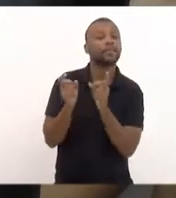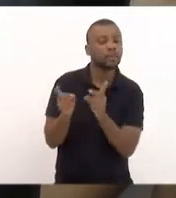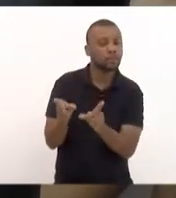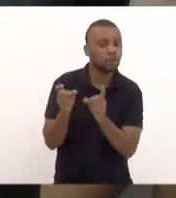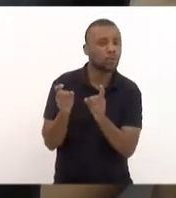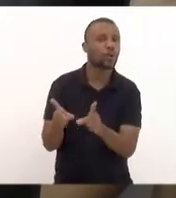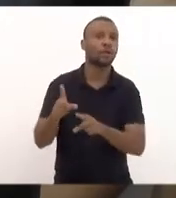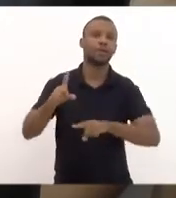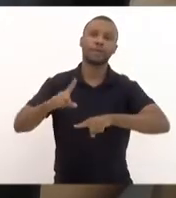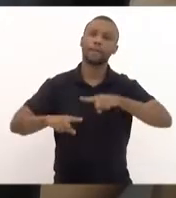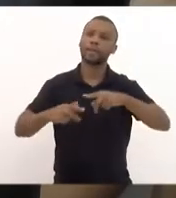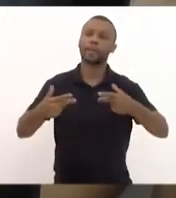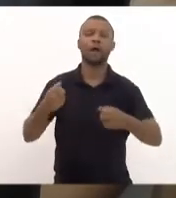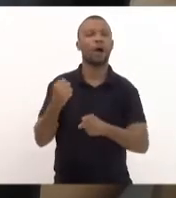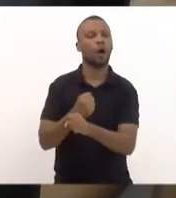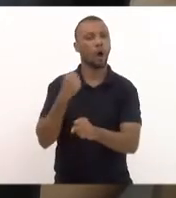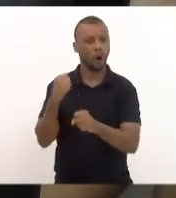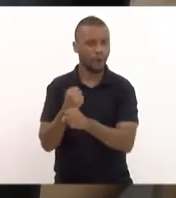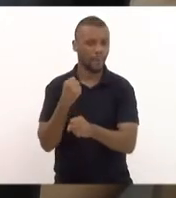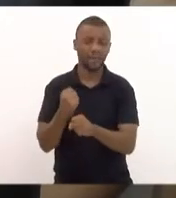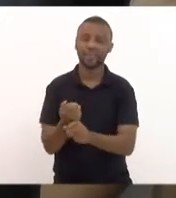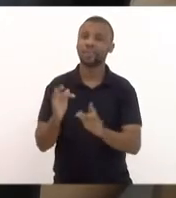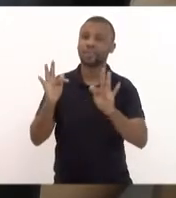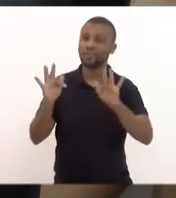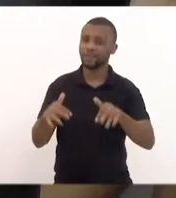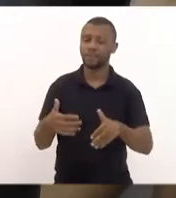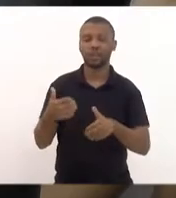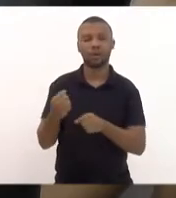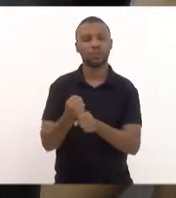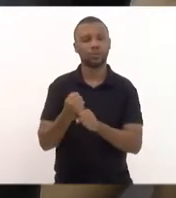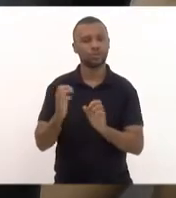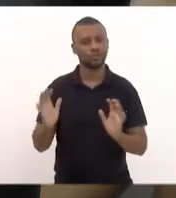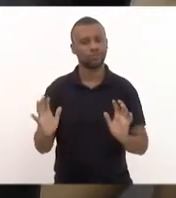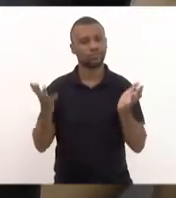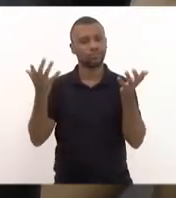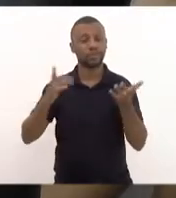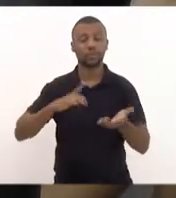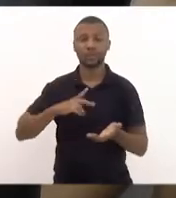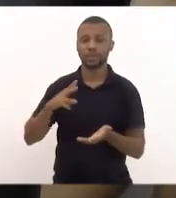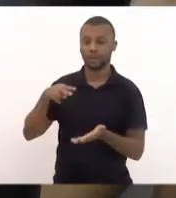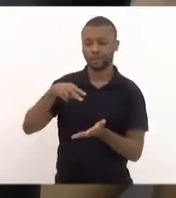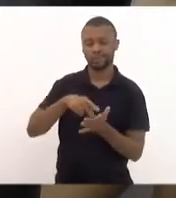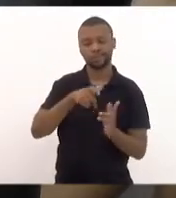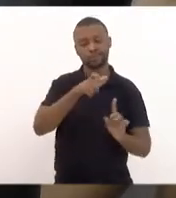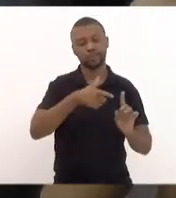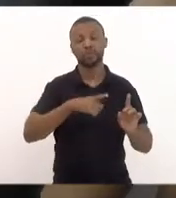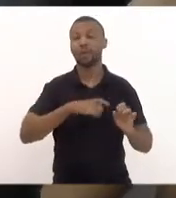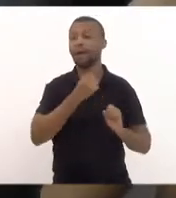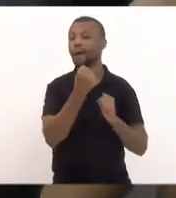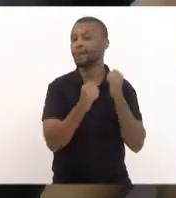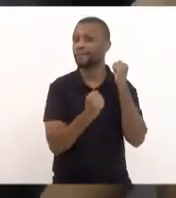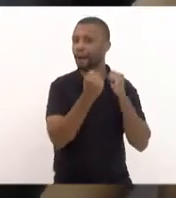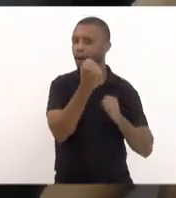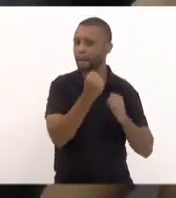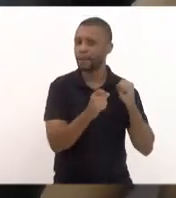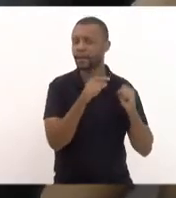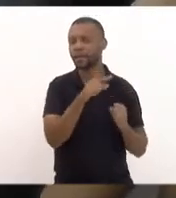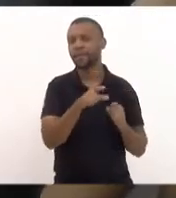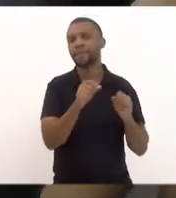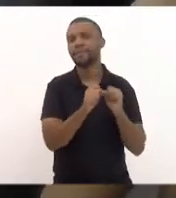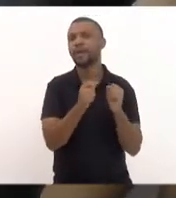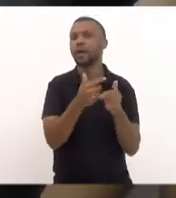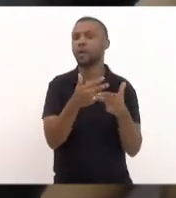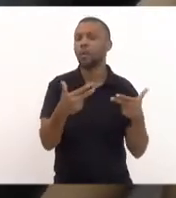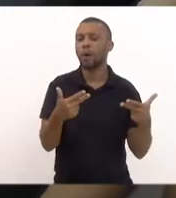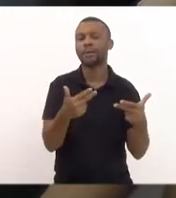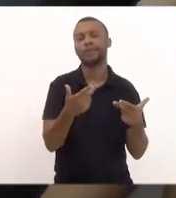palestra com um evento de fim de ano, estava dos fornecedores, e tinha lá um senhor lá que tinha uma fábrica, fazer coisas de cozinha,